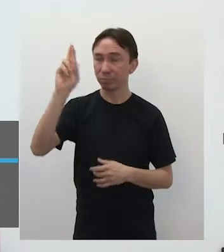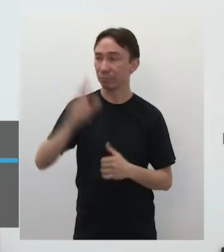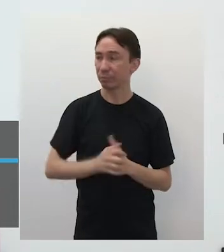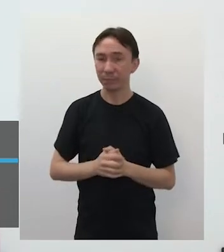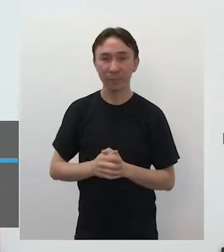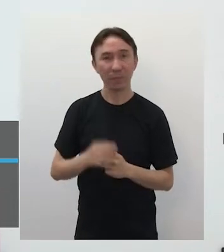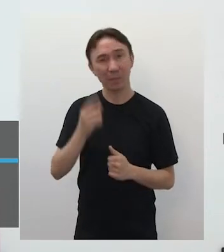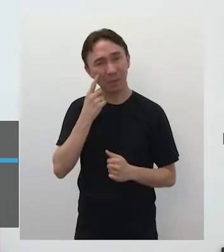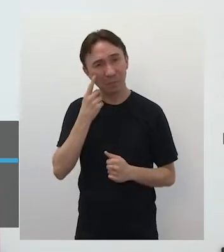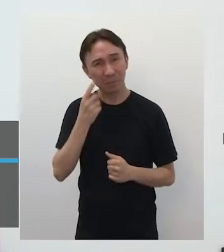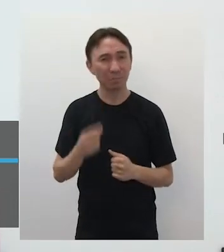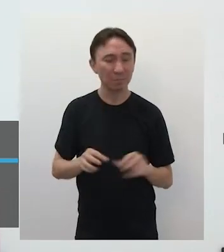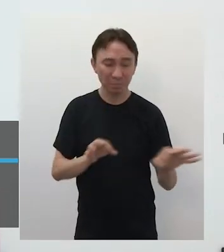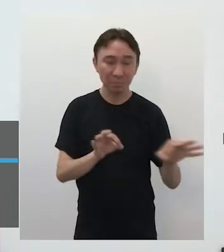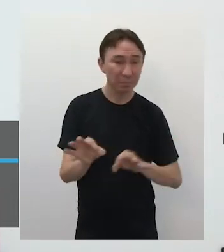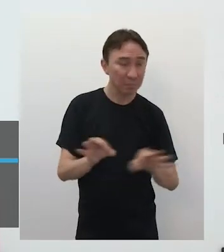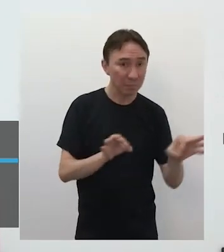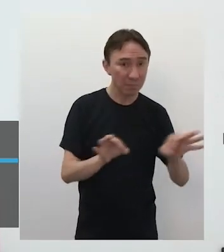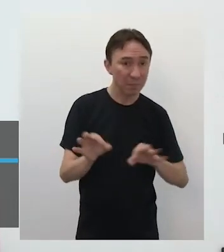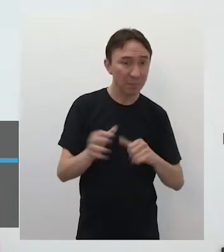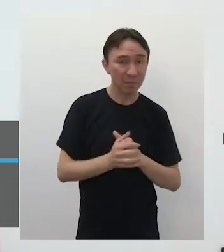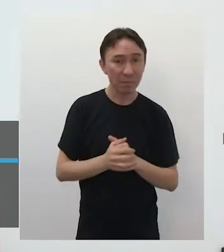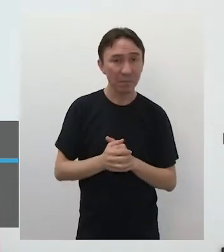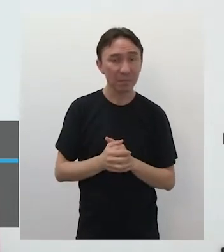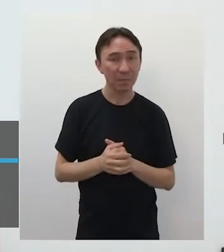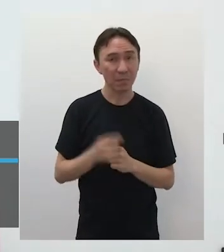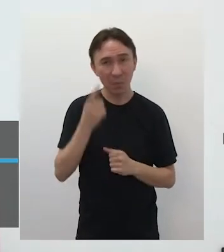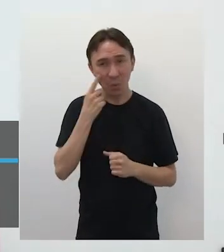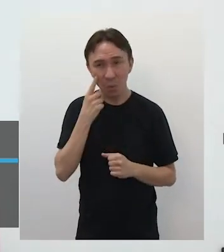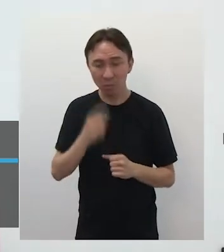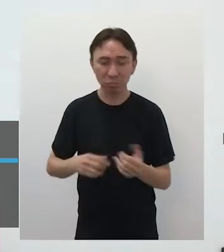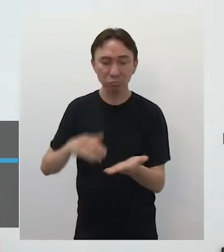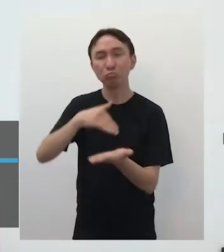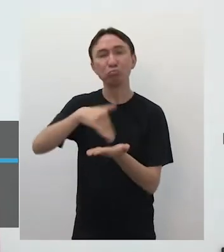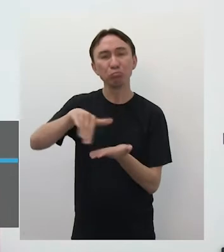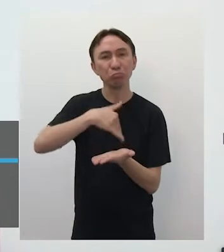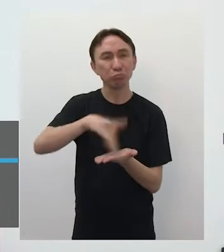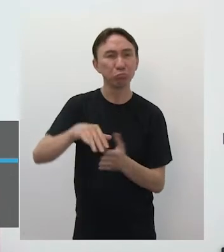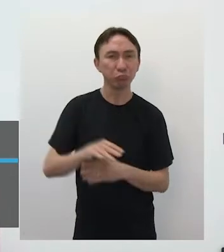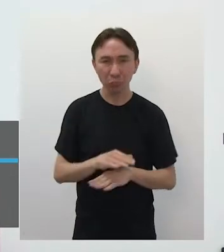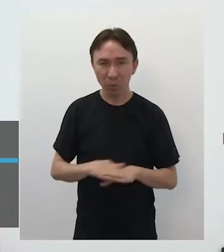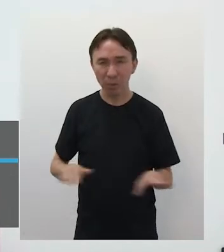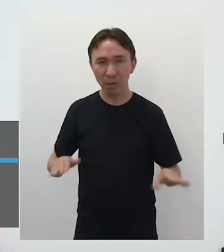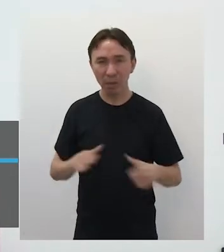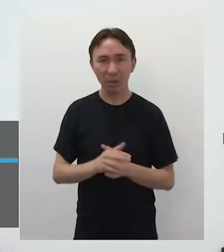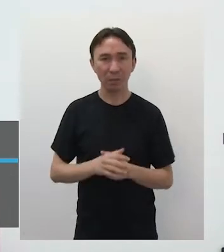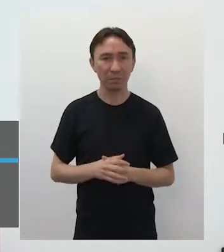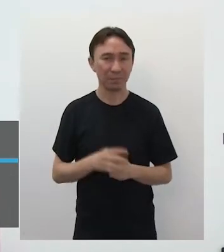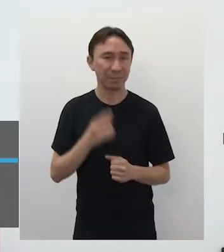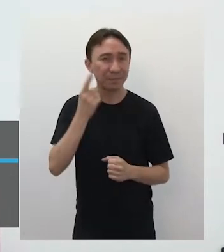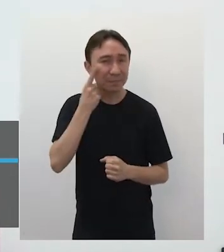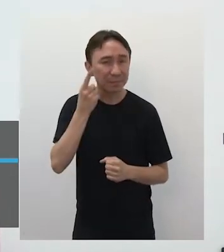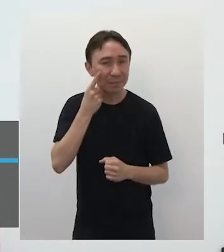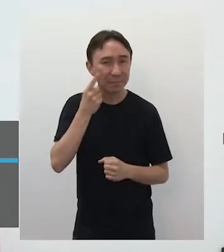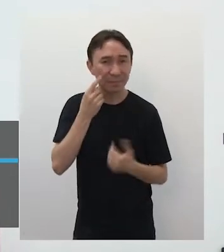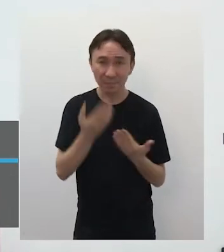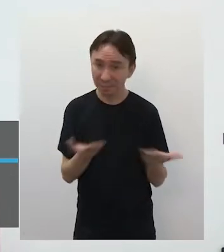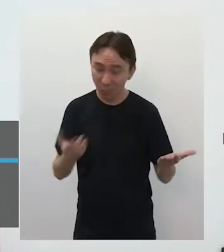Só que em todos esses espaços, como disse a Simone, como disse a